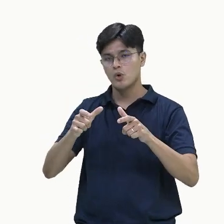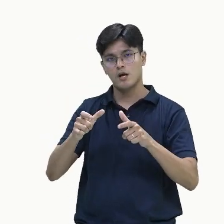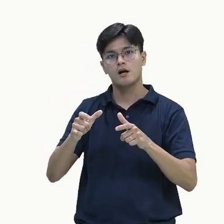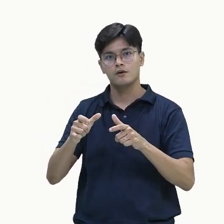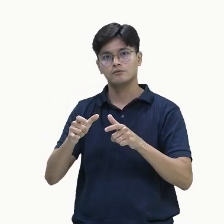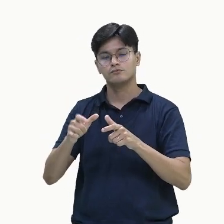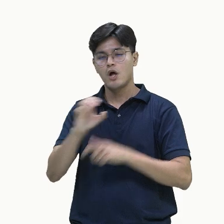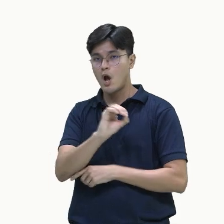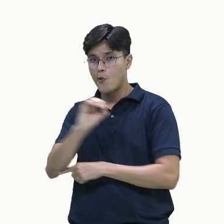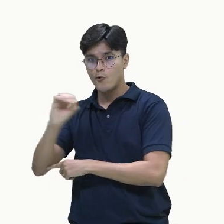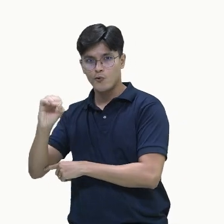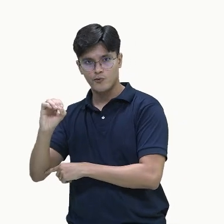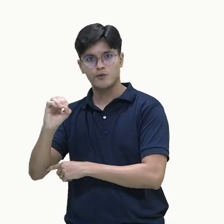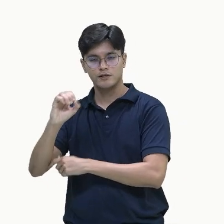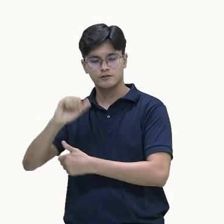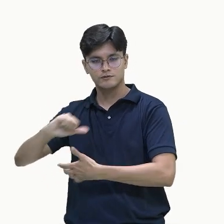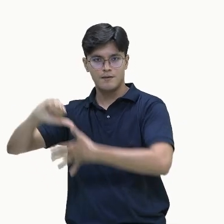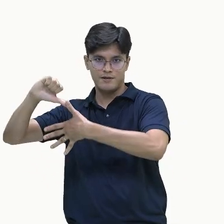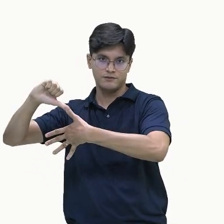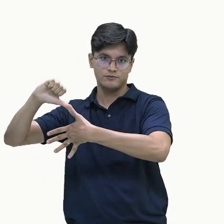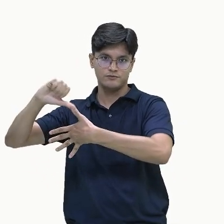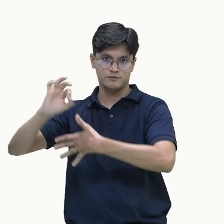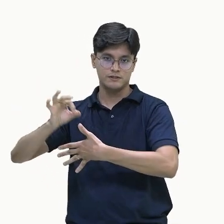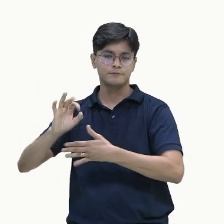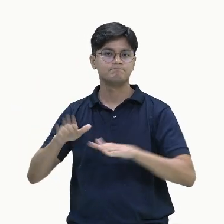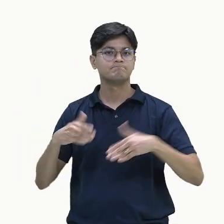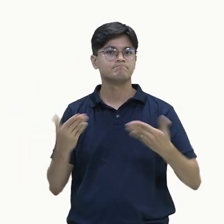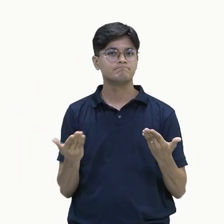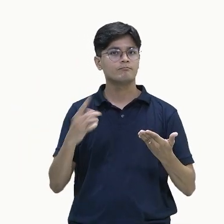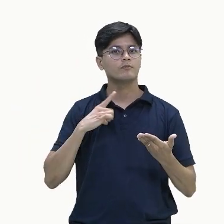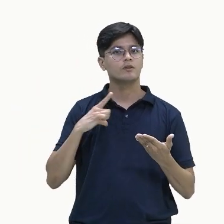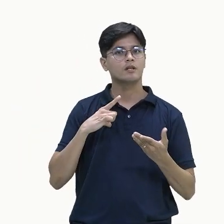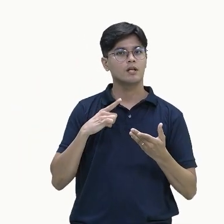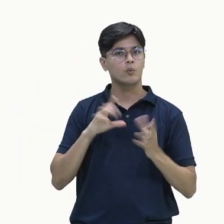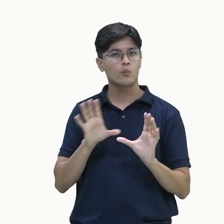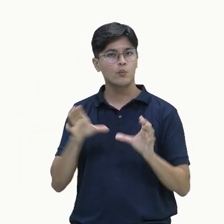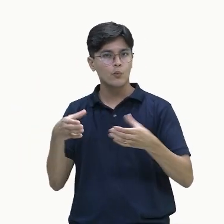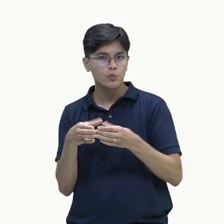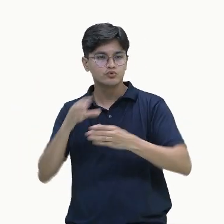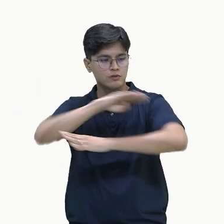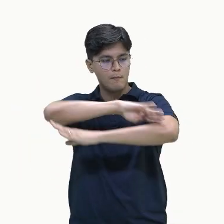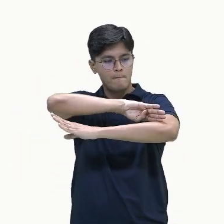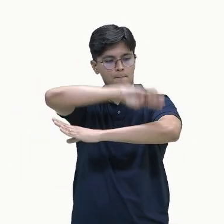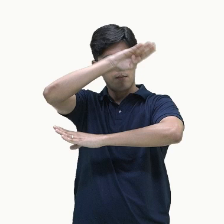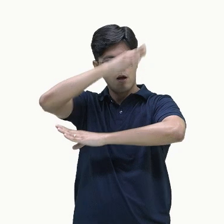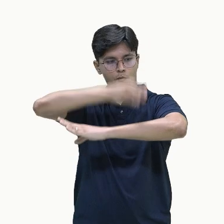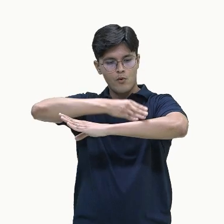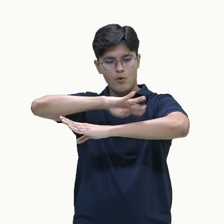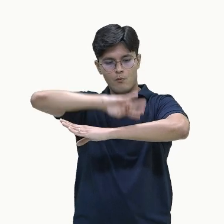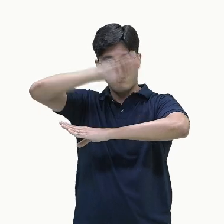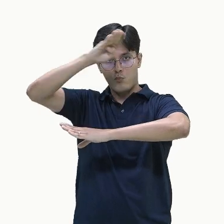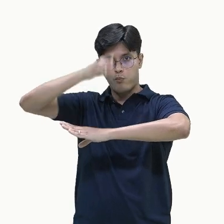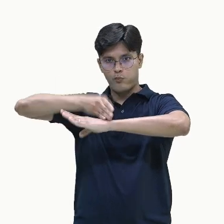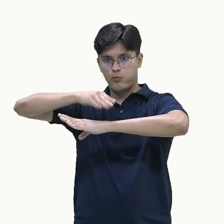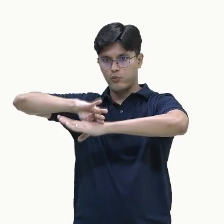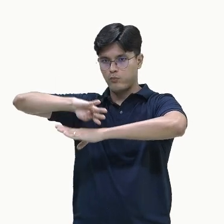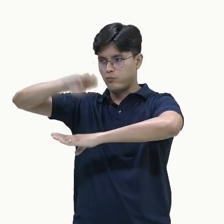da América do Sul, né, do nosso continente. E aí a gente tem ali um conjunto de várias montanhas, tá bom? Que tem ali